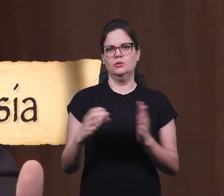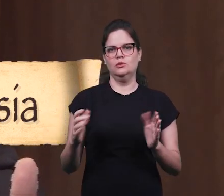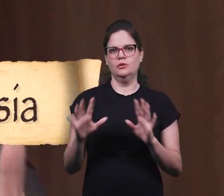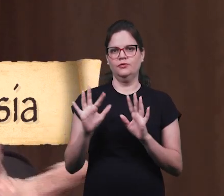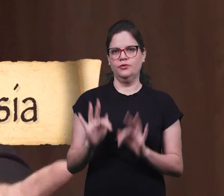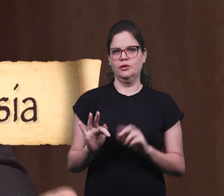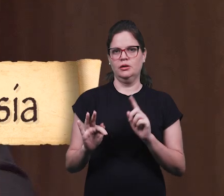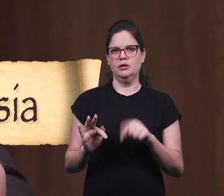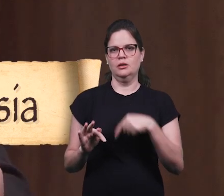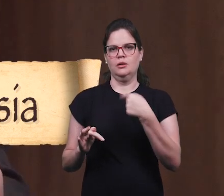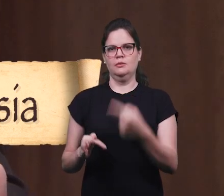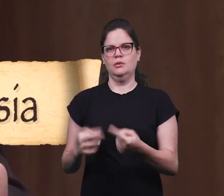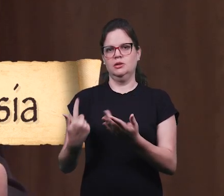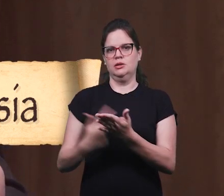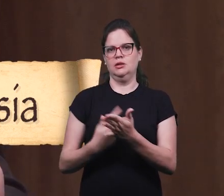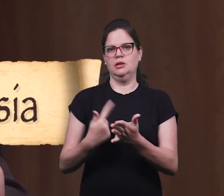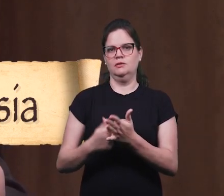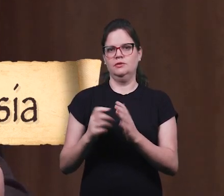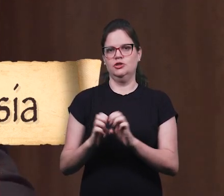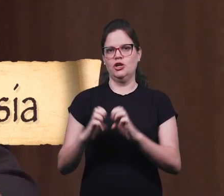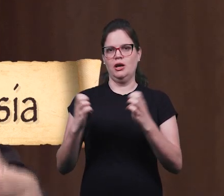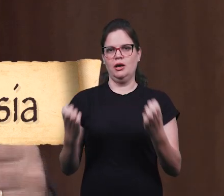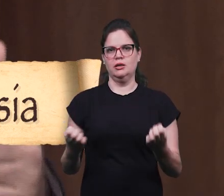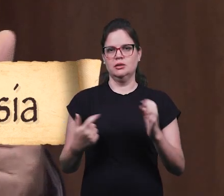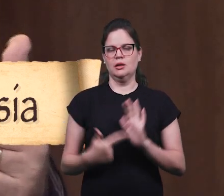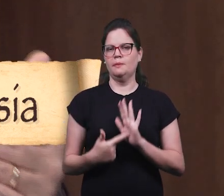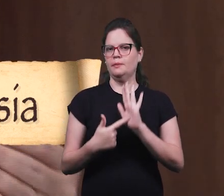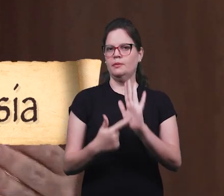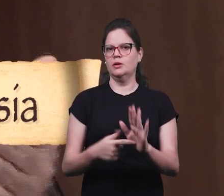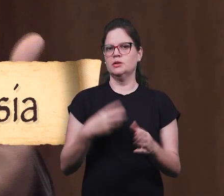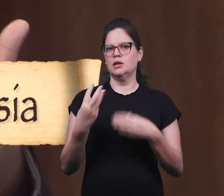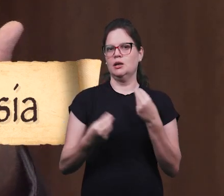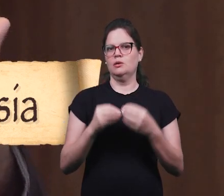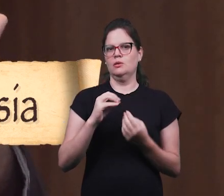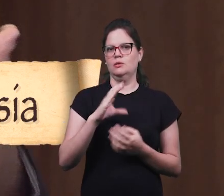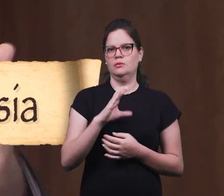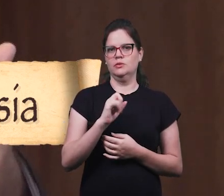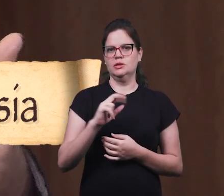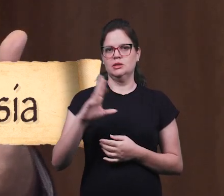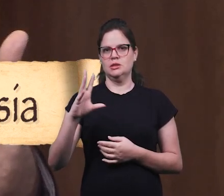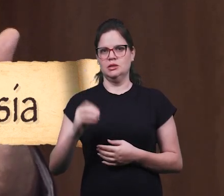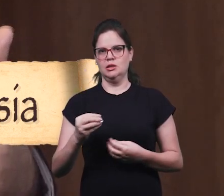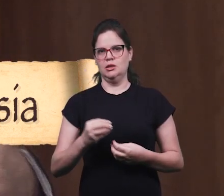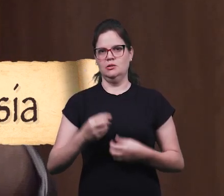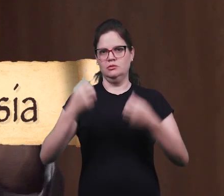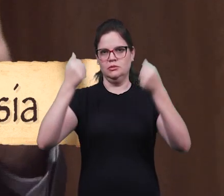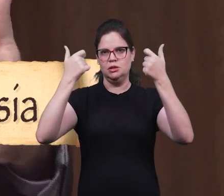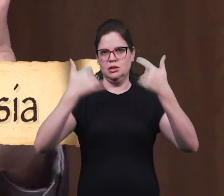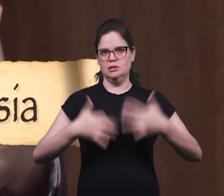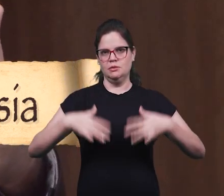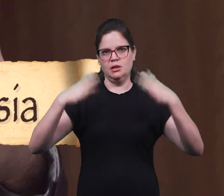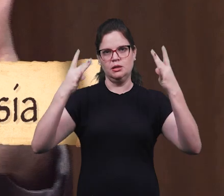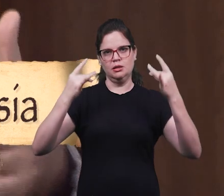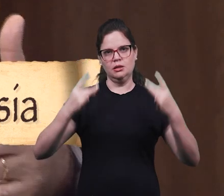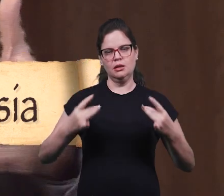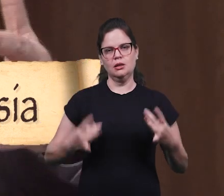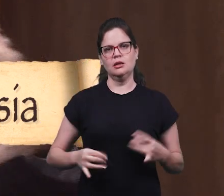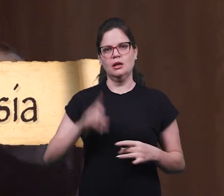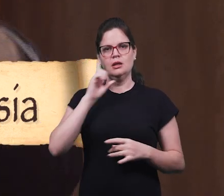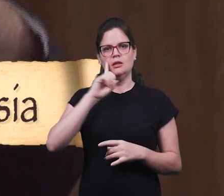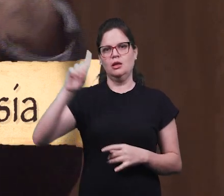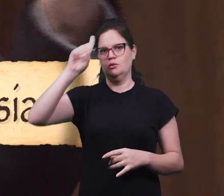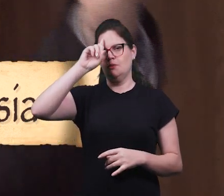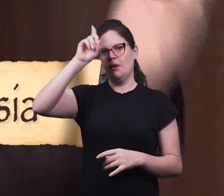termina, e logo em seguida o livro de Esdras começa com a declaração de Ciro, falando de si próprio, que Deus ordenou